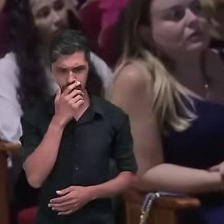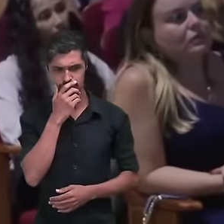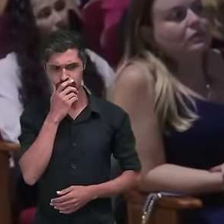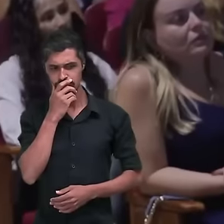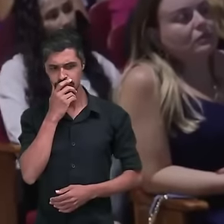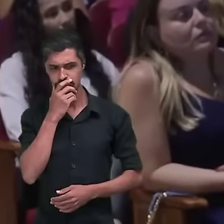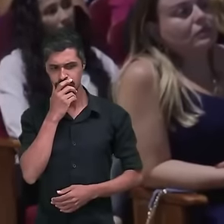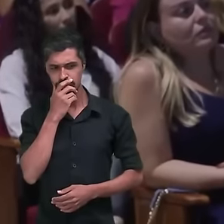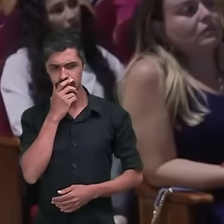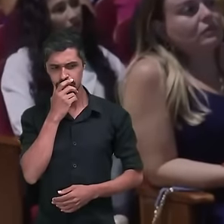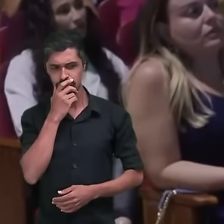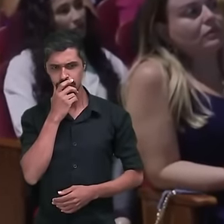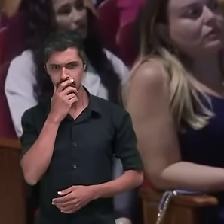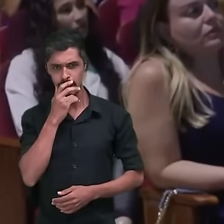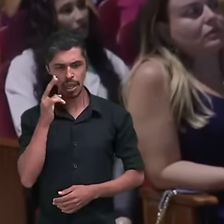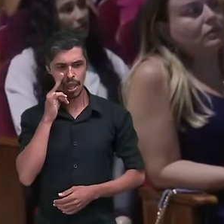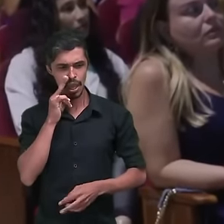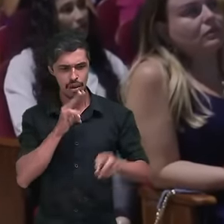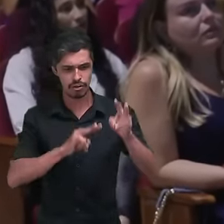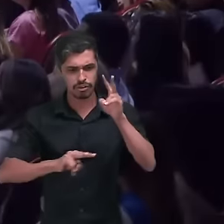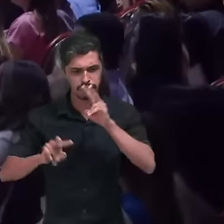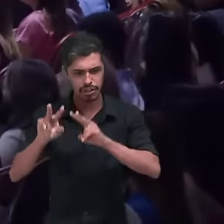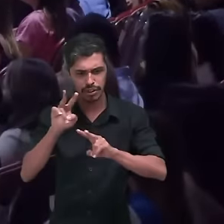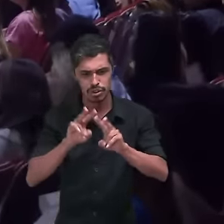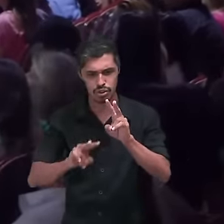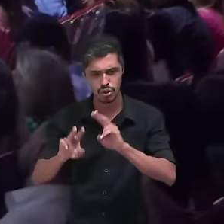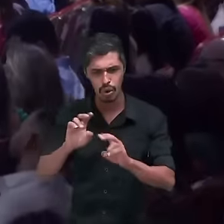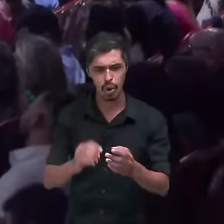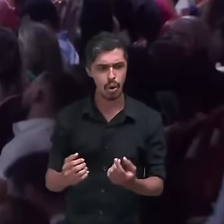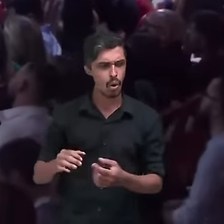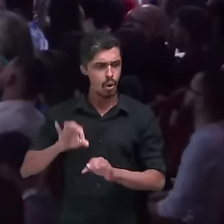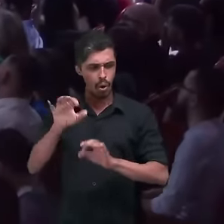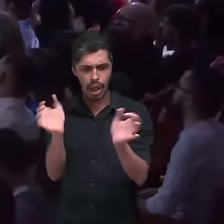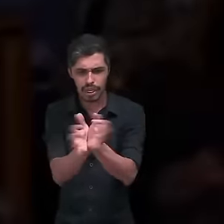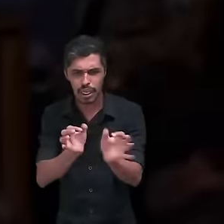Yo veo un ceremonial siendo liberado.